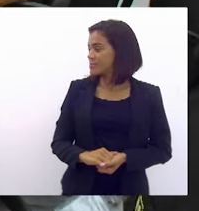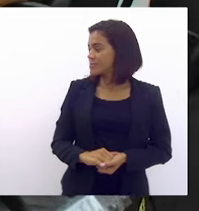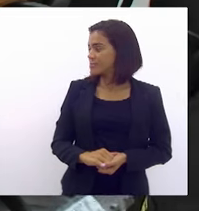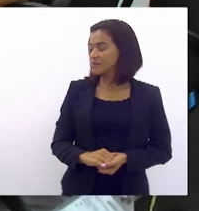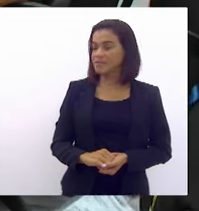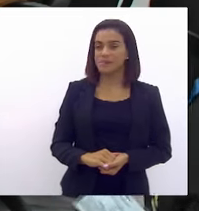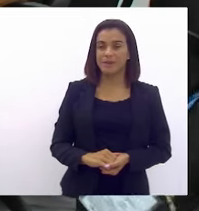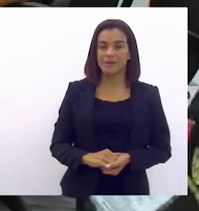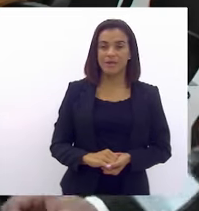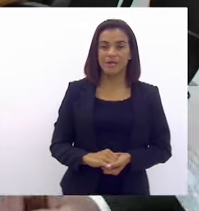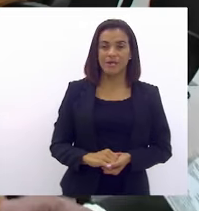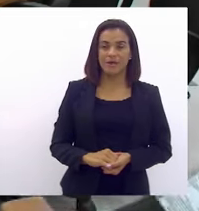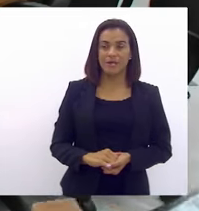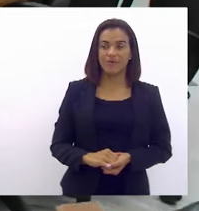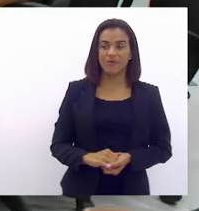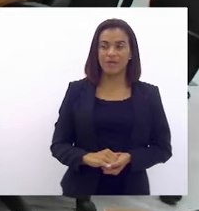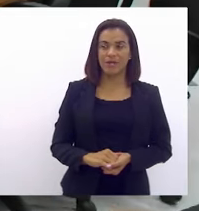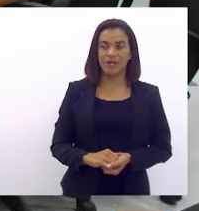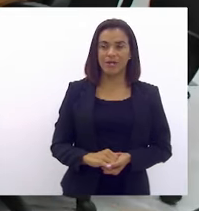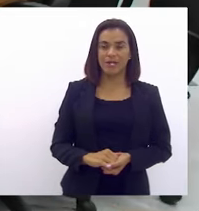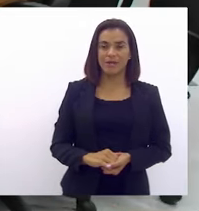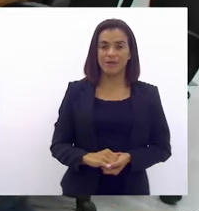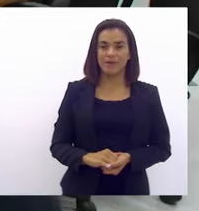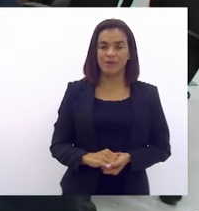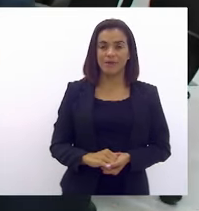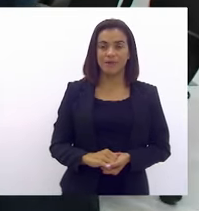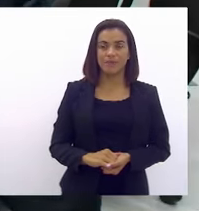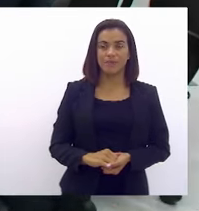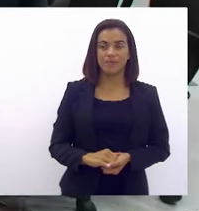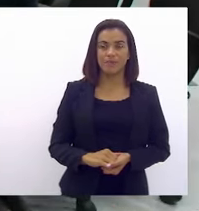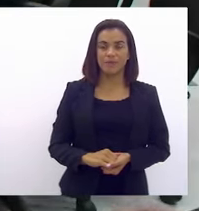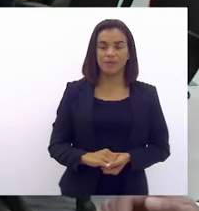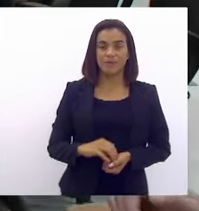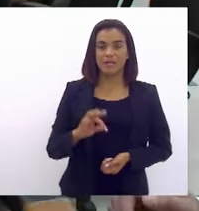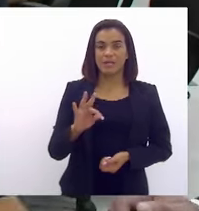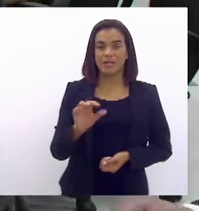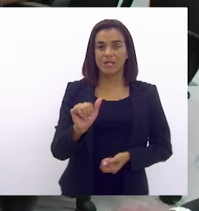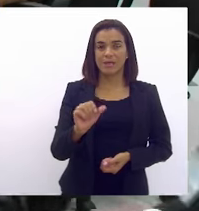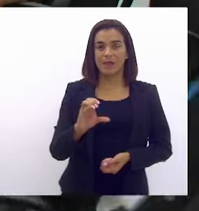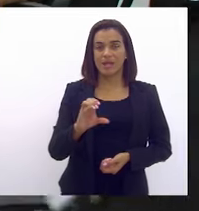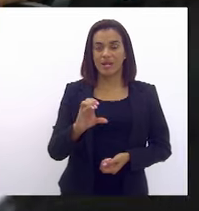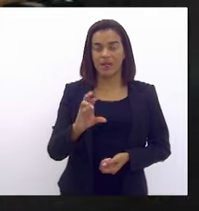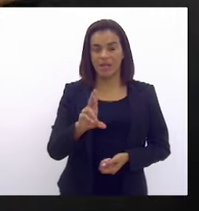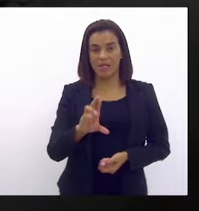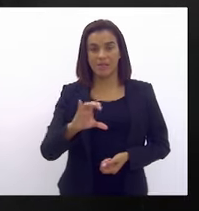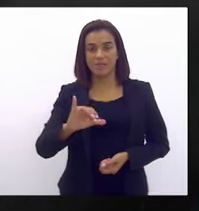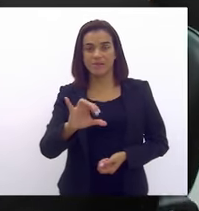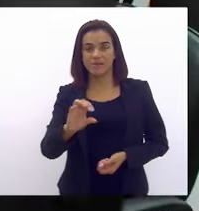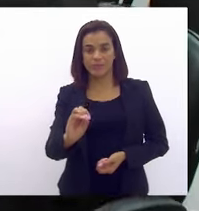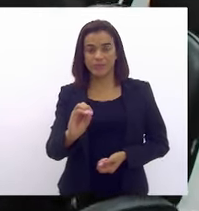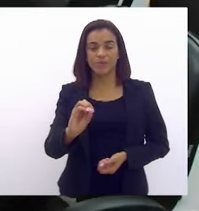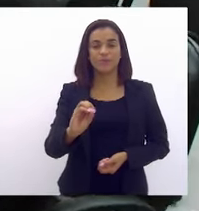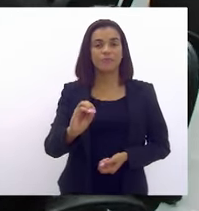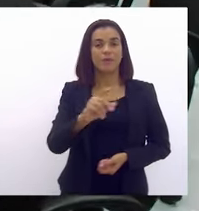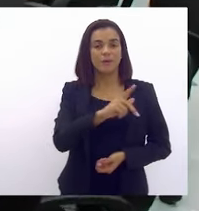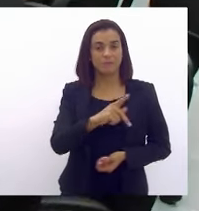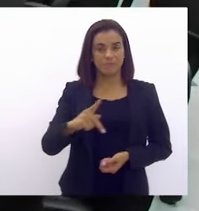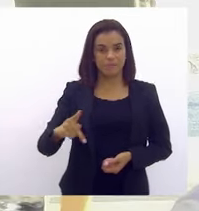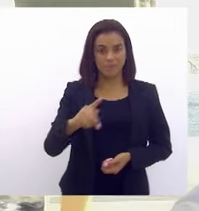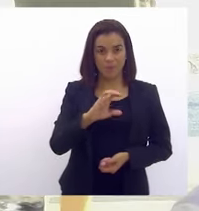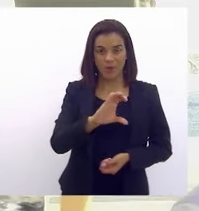É Dárcio da Associação de Pescadores. O presidente da cooperativa já foi,